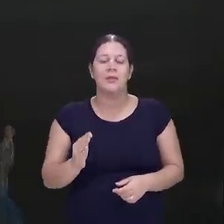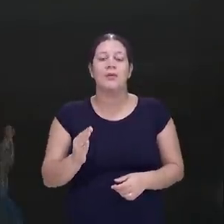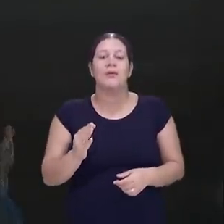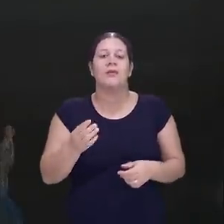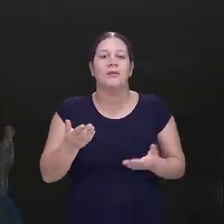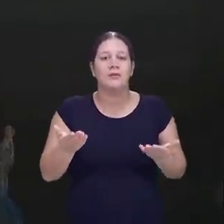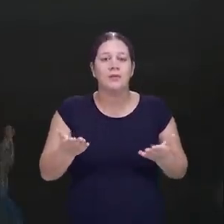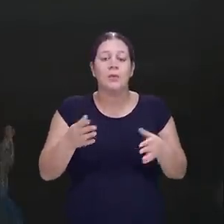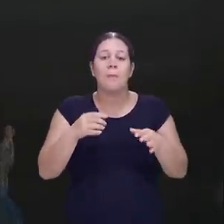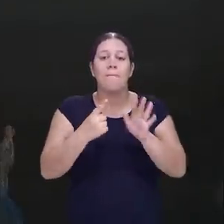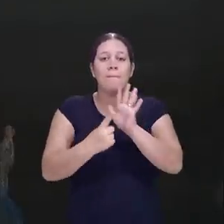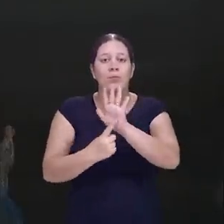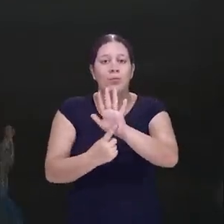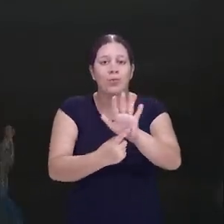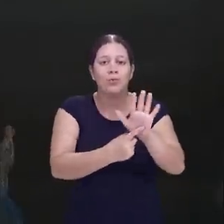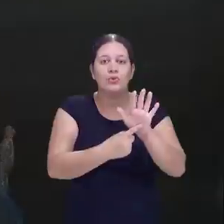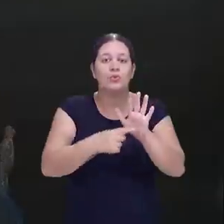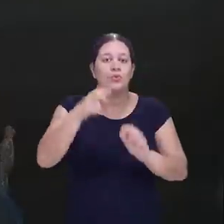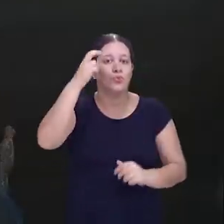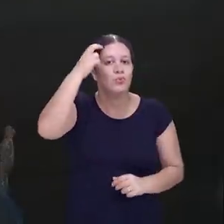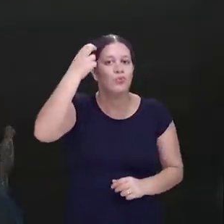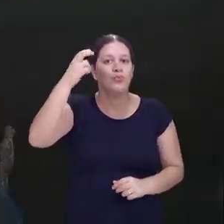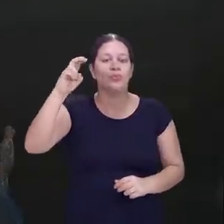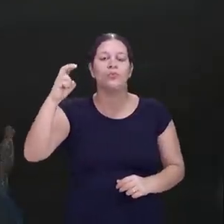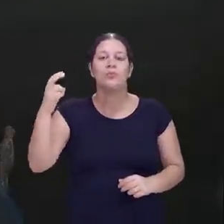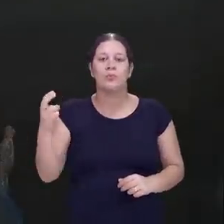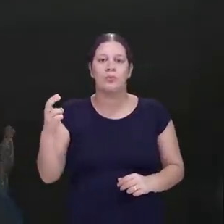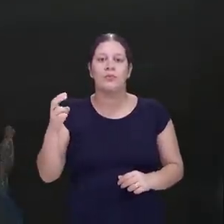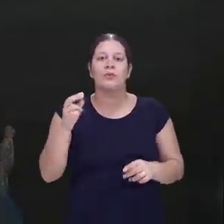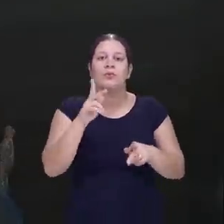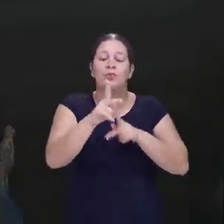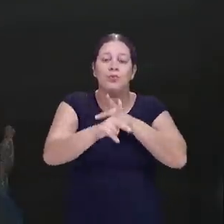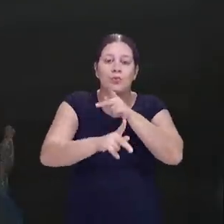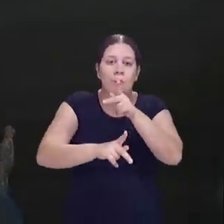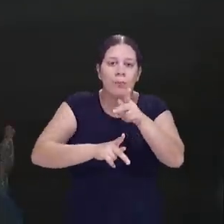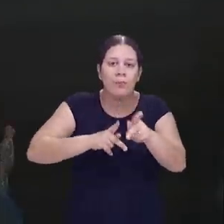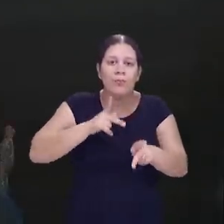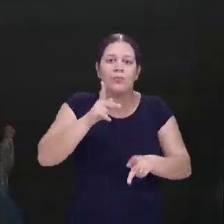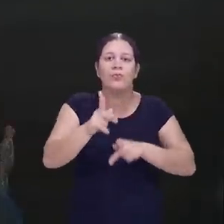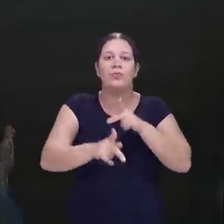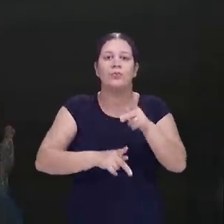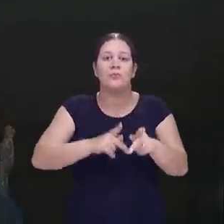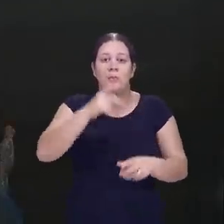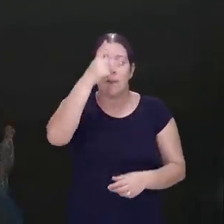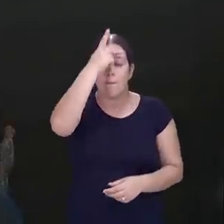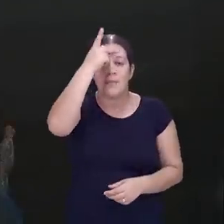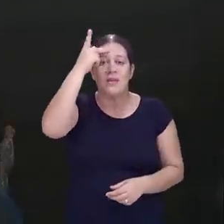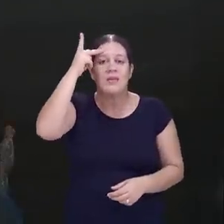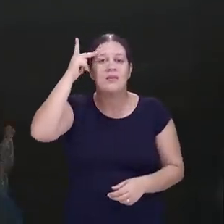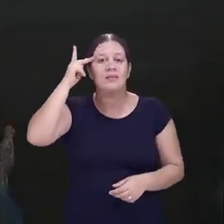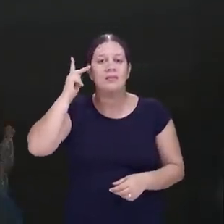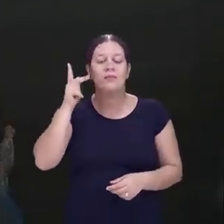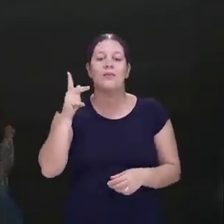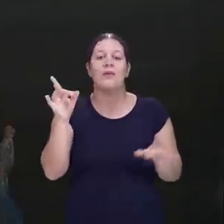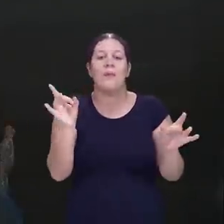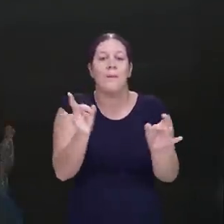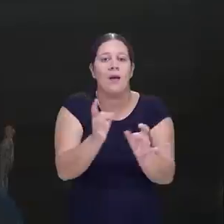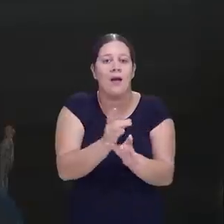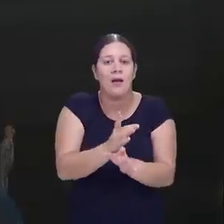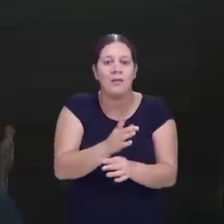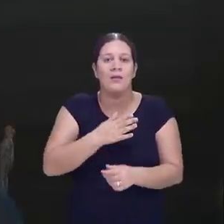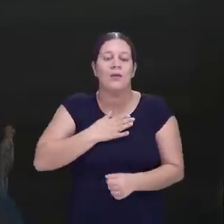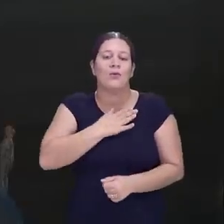é justamente aí a manifestação cultural de um povo, a manifestação de pessoas que